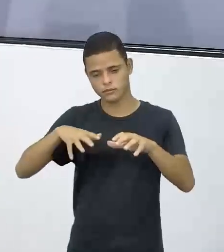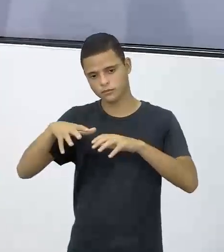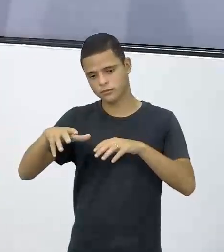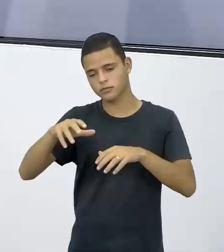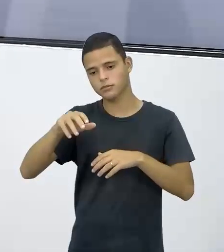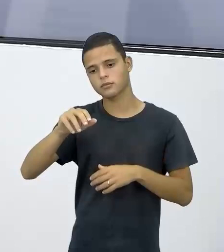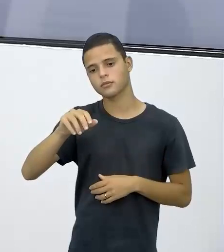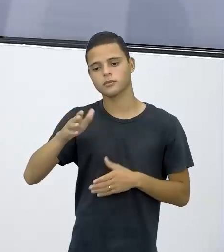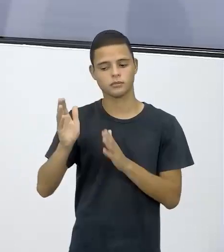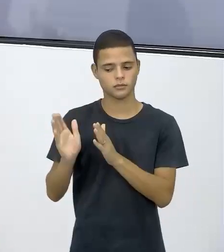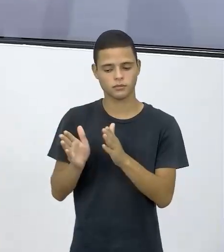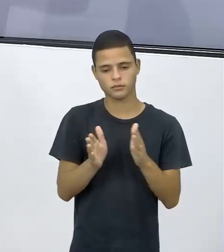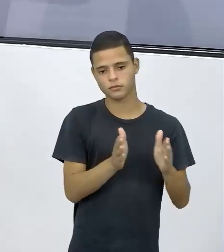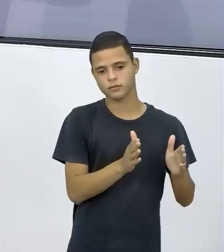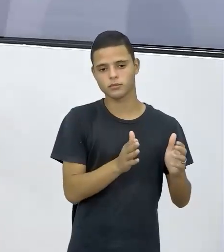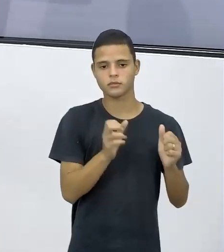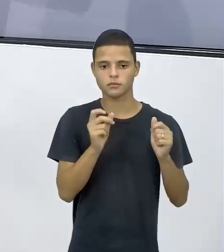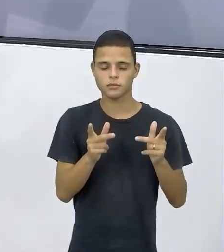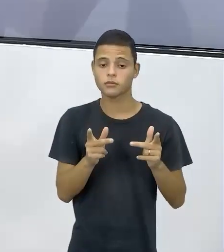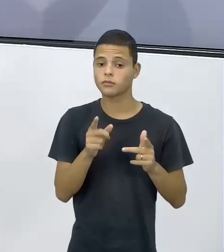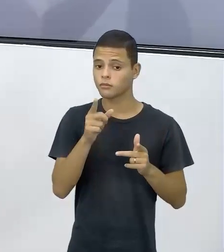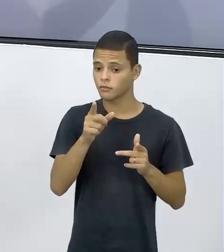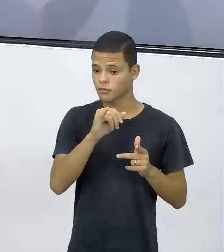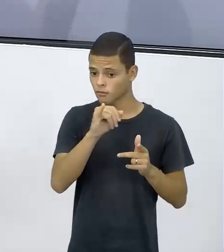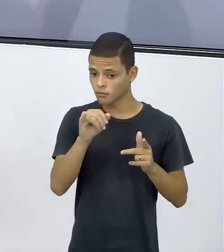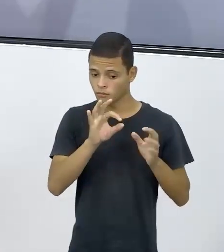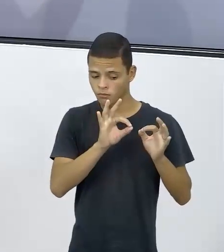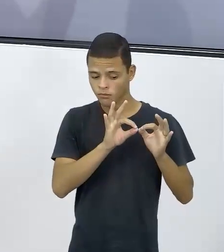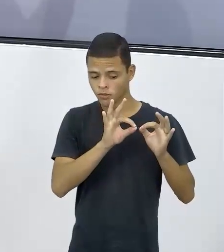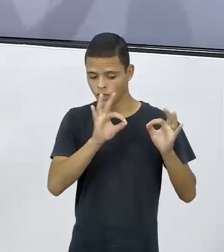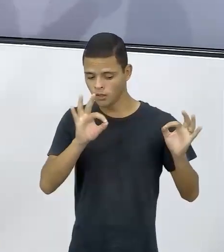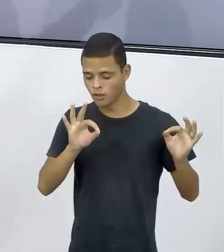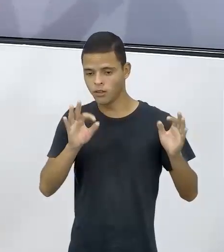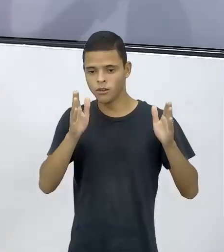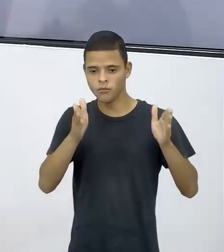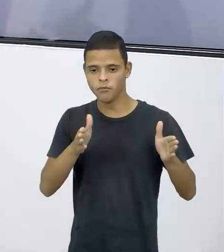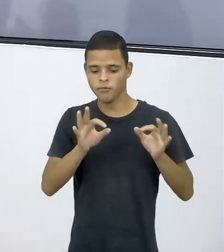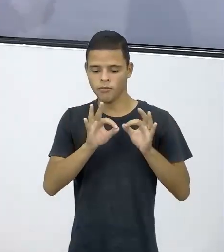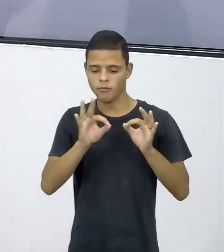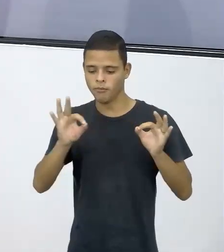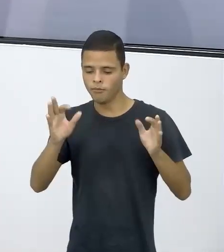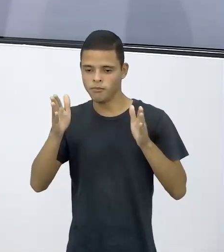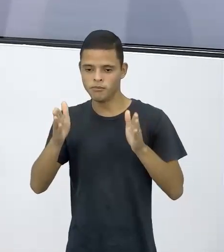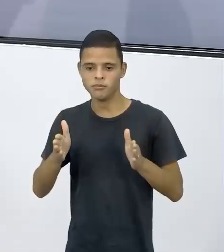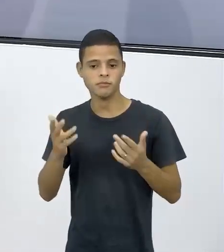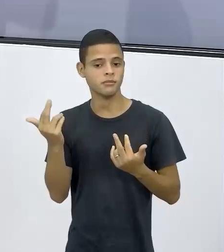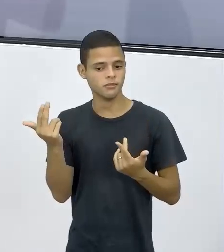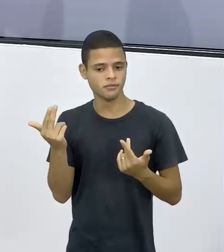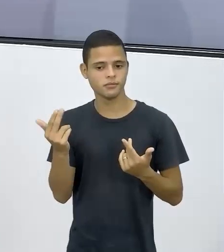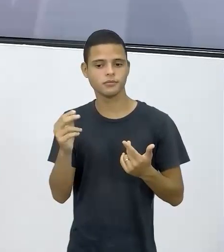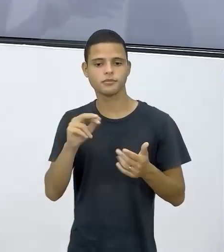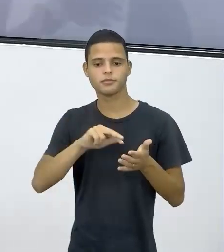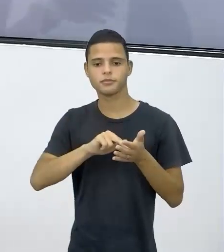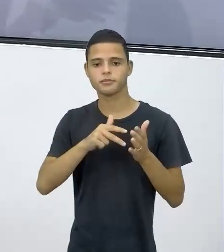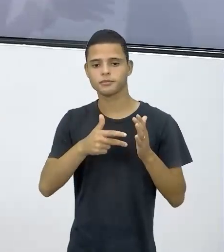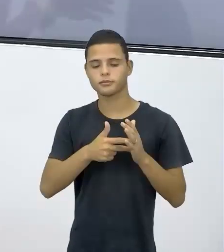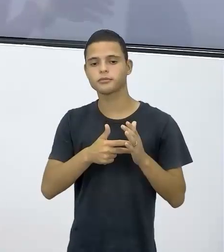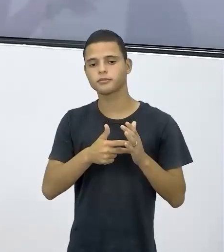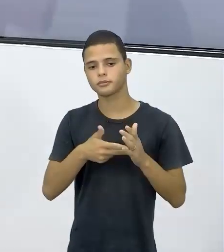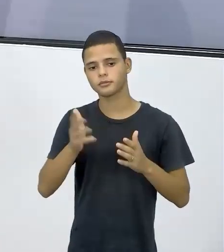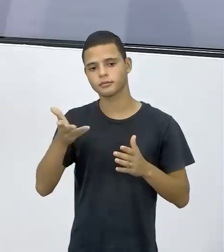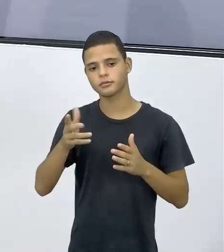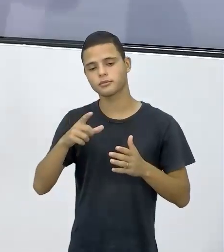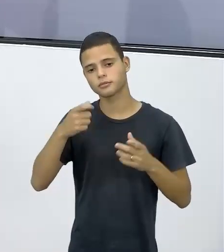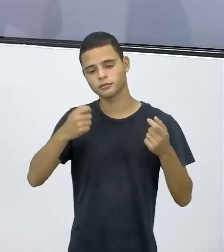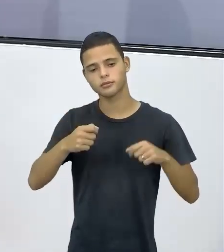retilíneo uniforme. Andar distâncias iguais em tempos iguais significa que a velocidade tem que dar igual, tá